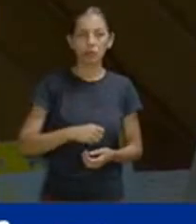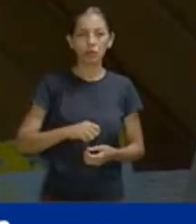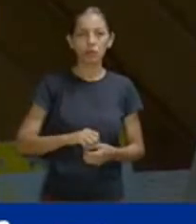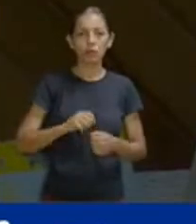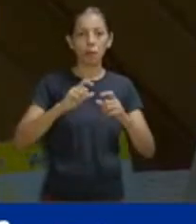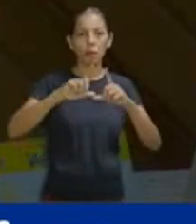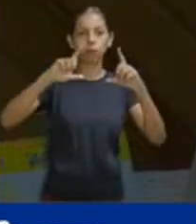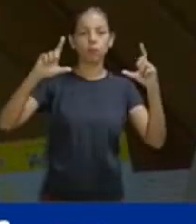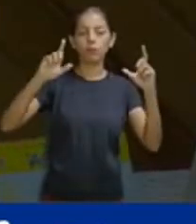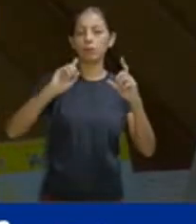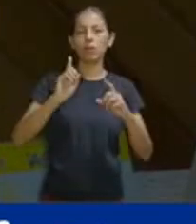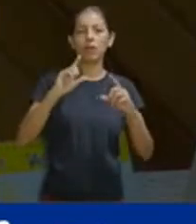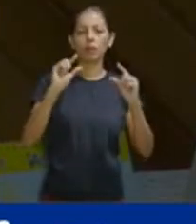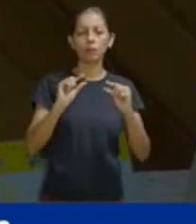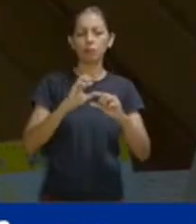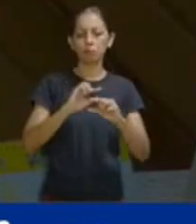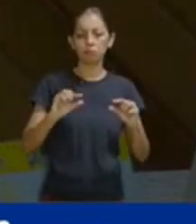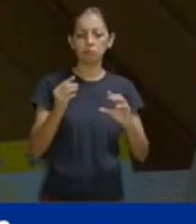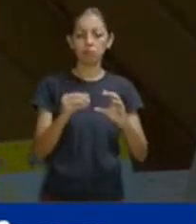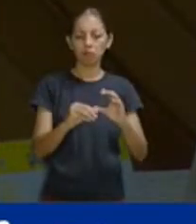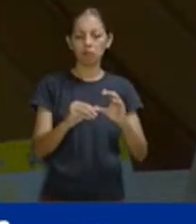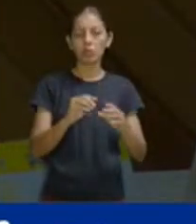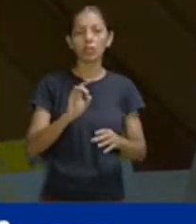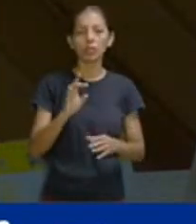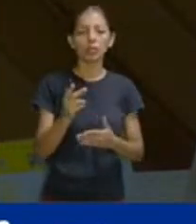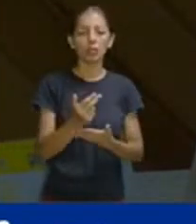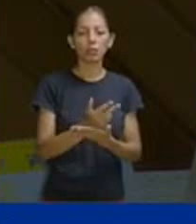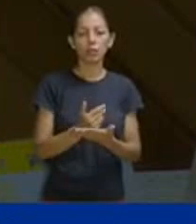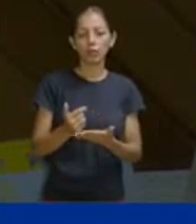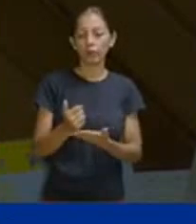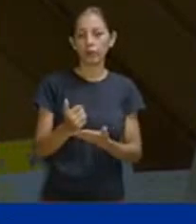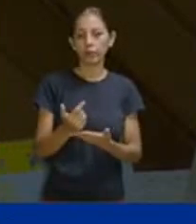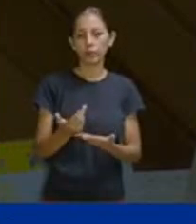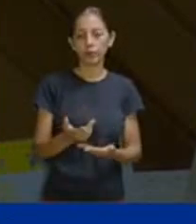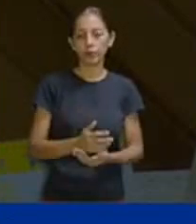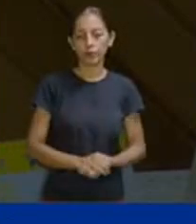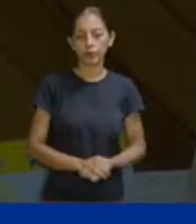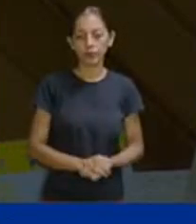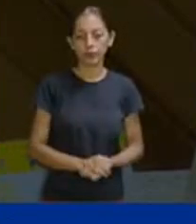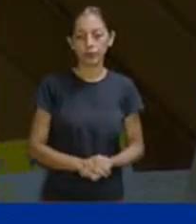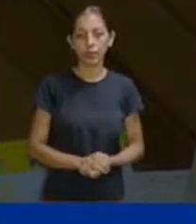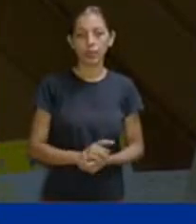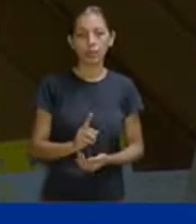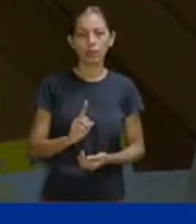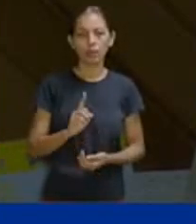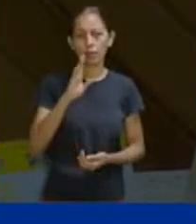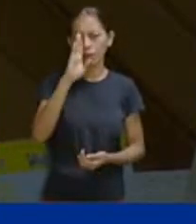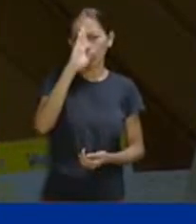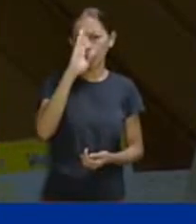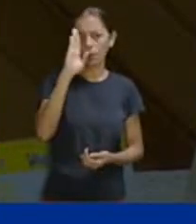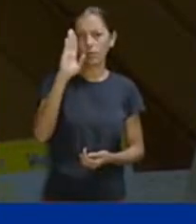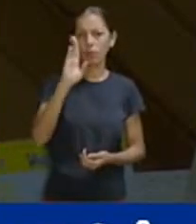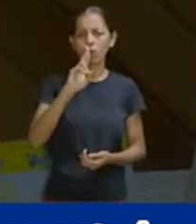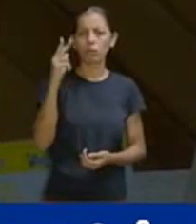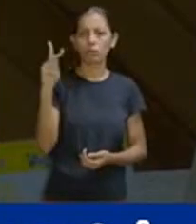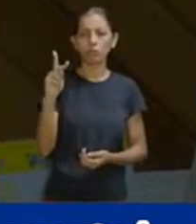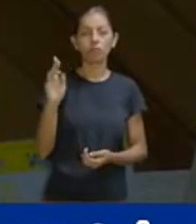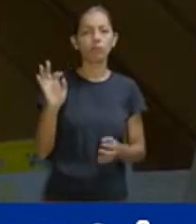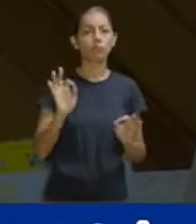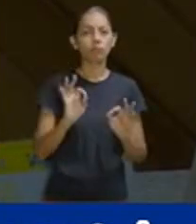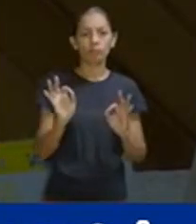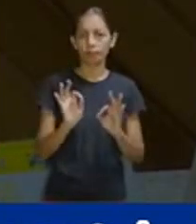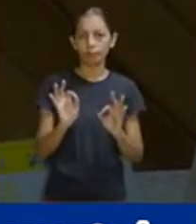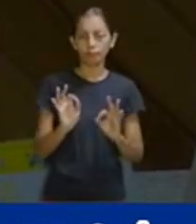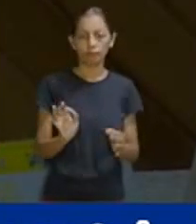pois foi inserido como parte dos desenhos gráficos e não como nome oficial da chapa ou de sua candidatura. Argumentou